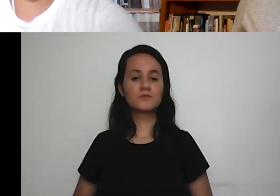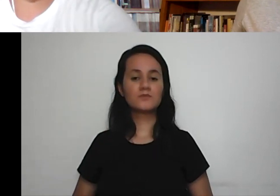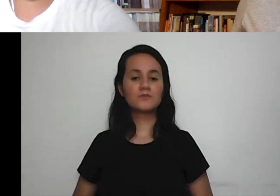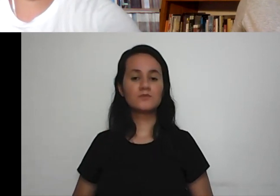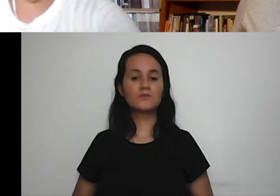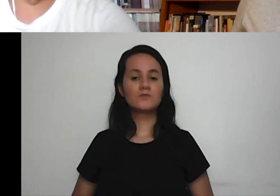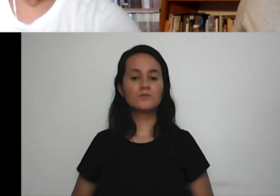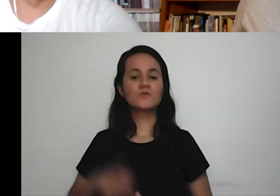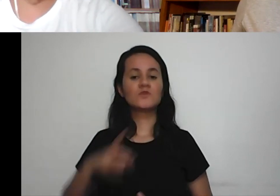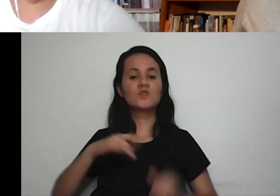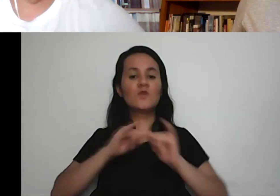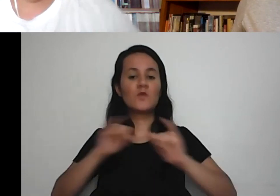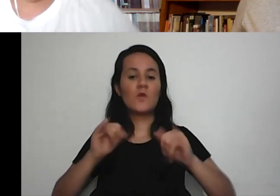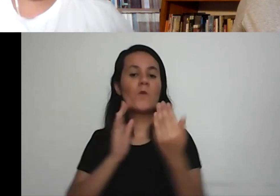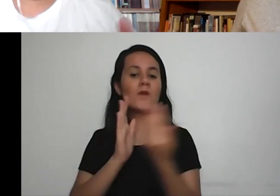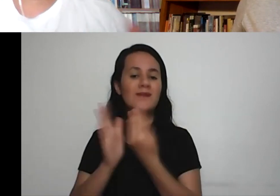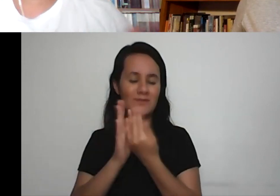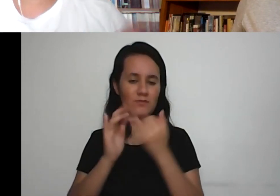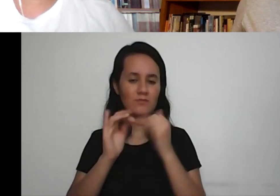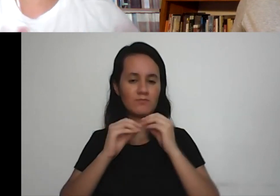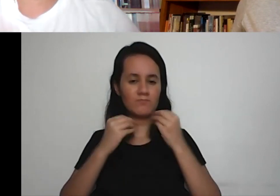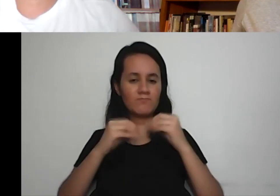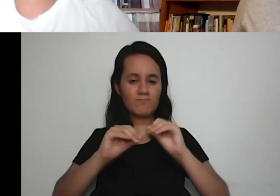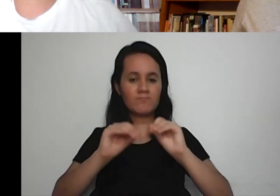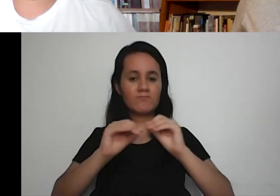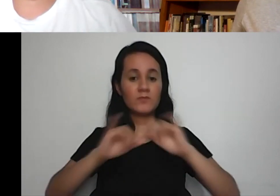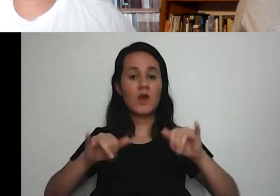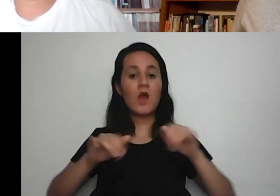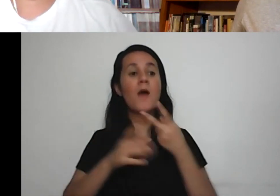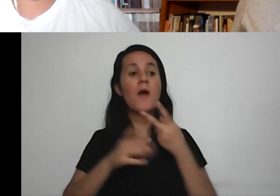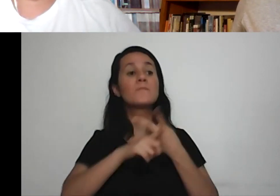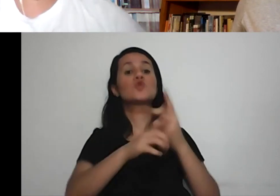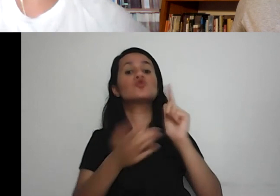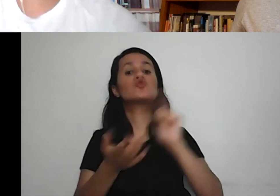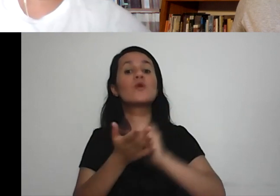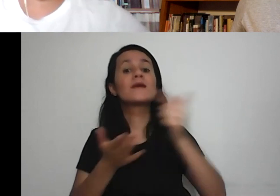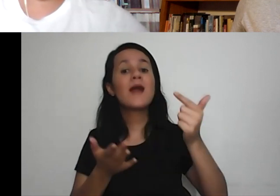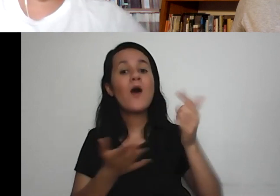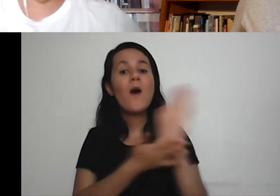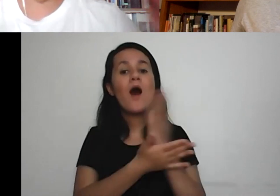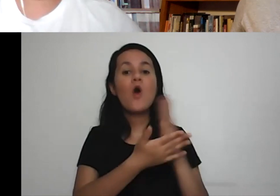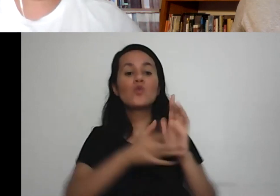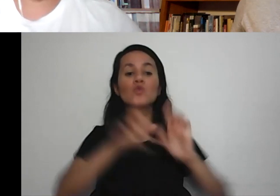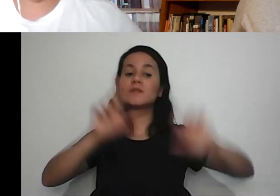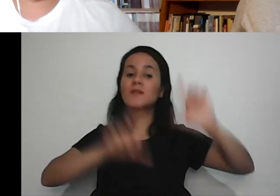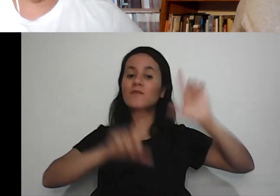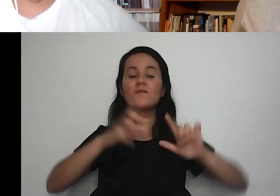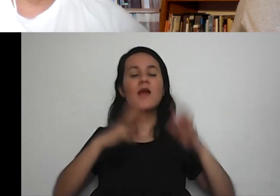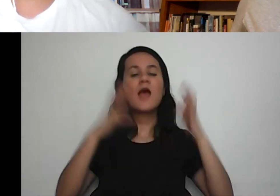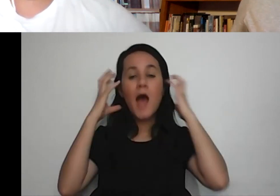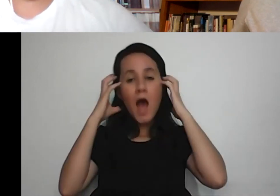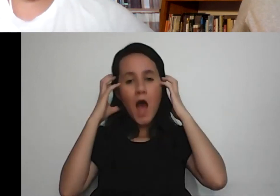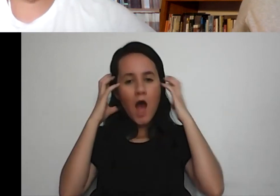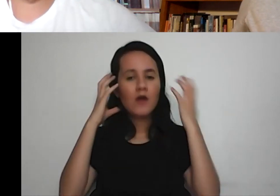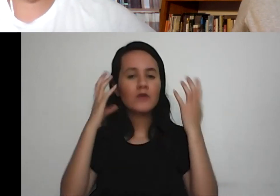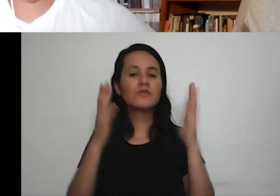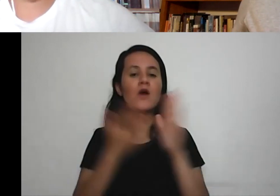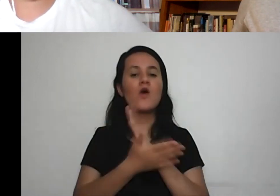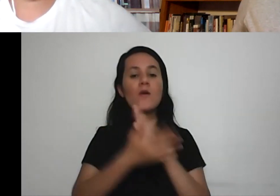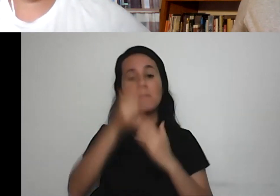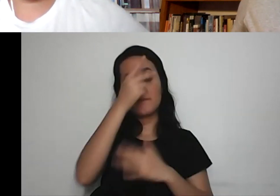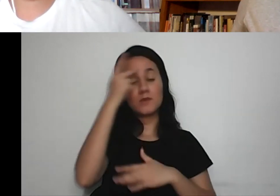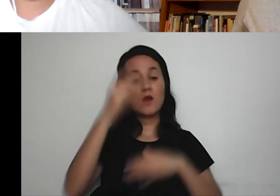a divulgação do livro, né? Ela ia atrás dos grandes jornais, alguns canais de televisão, rádio, né? Os críticos